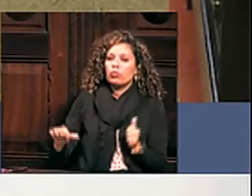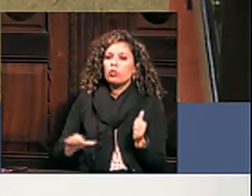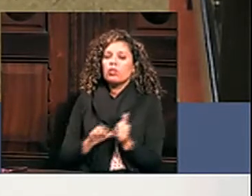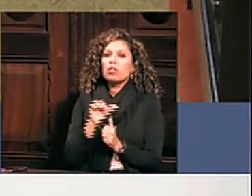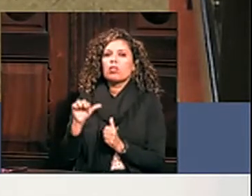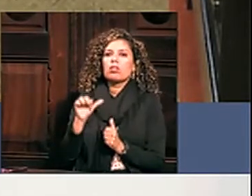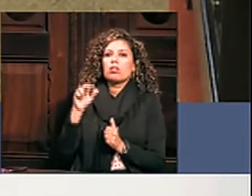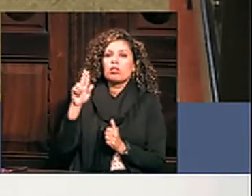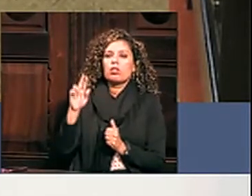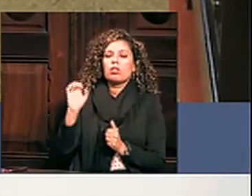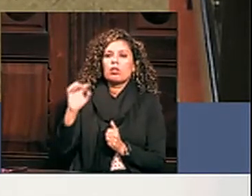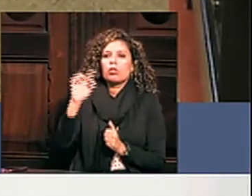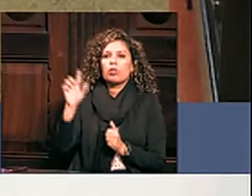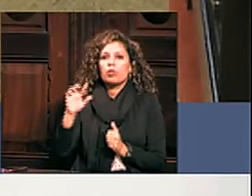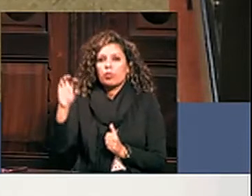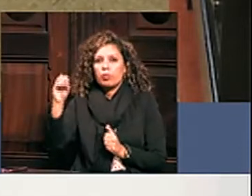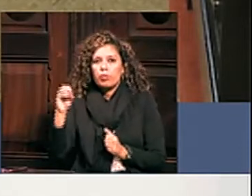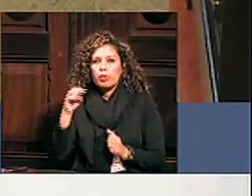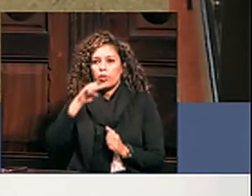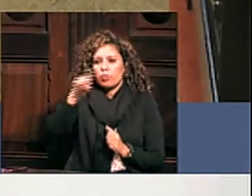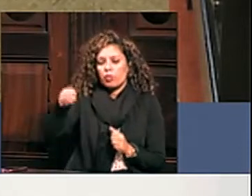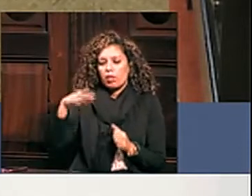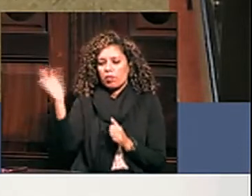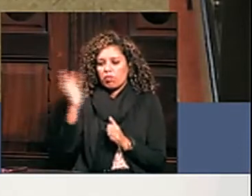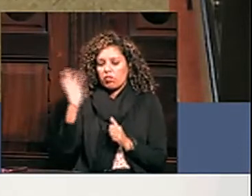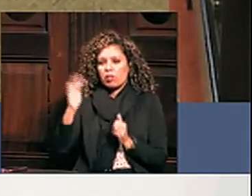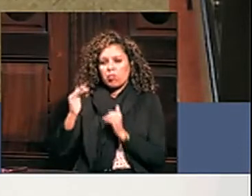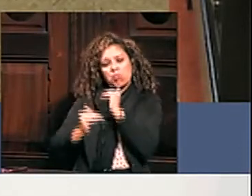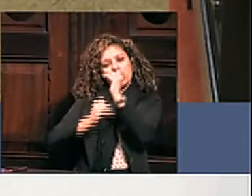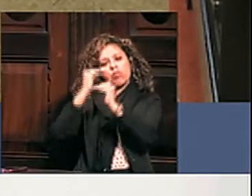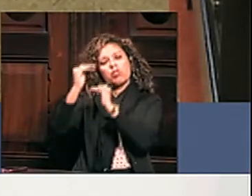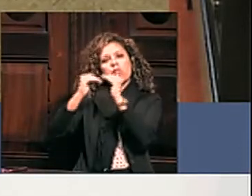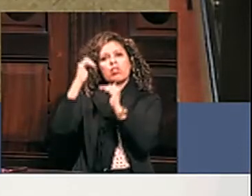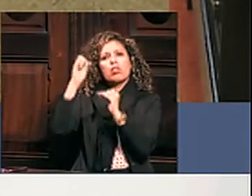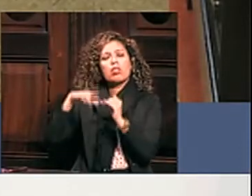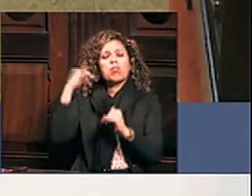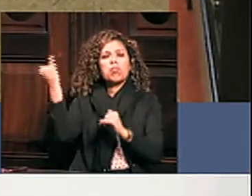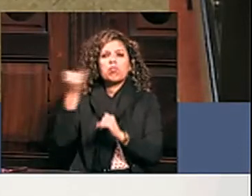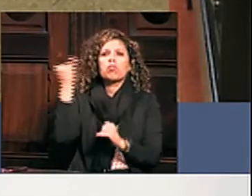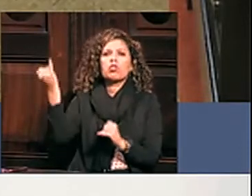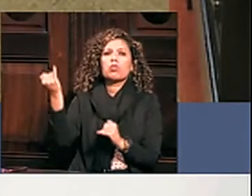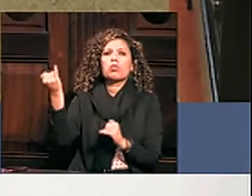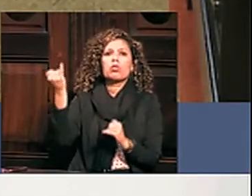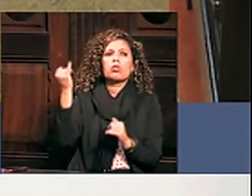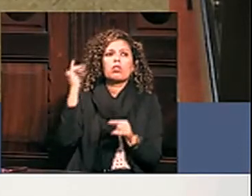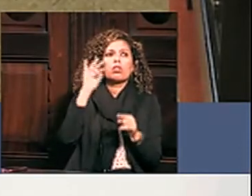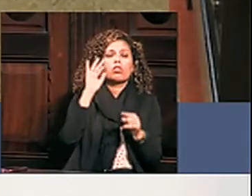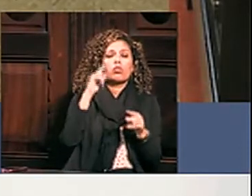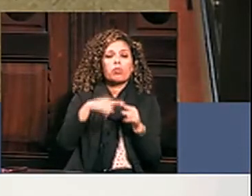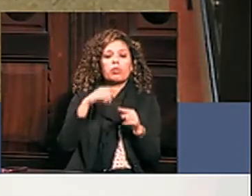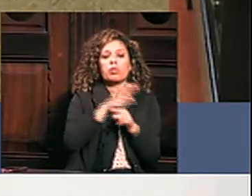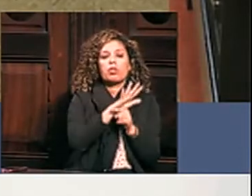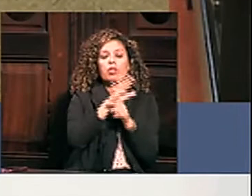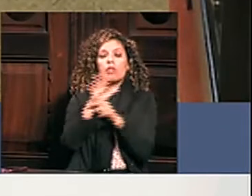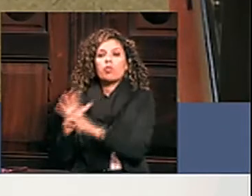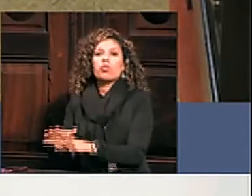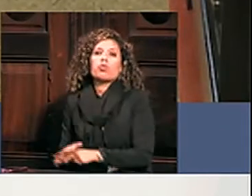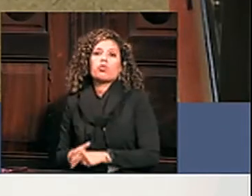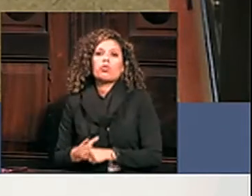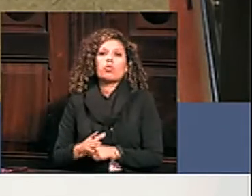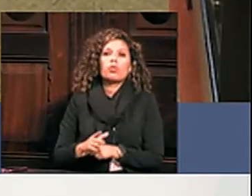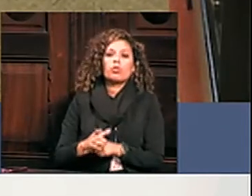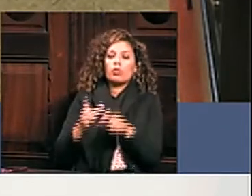UESO, é fundamental também para o desenvolvimento de Campo Grande, da cidade do Rio de